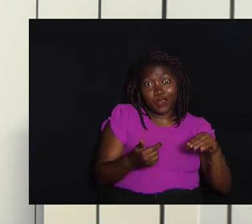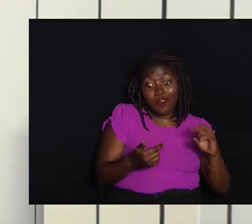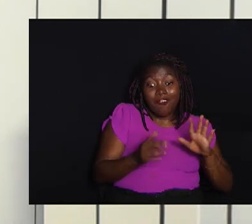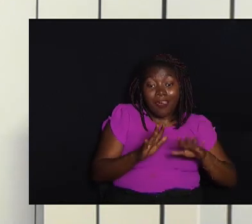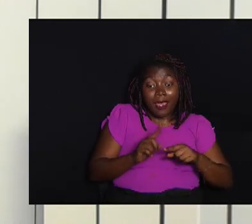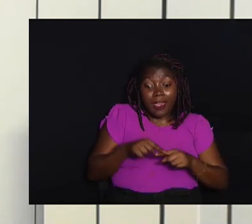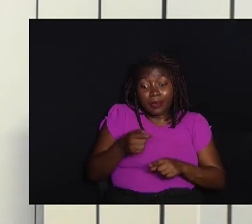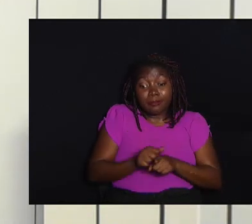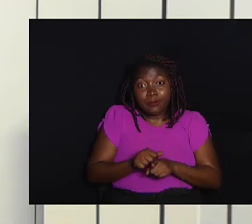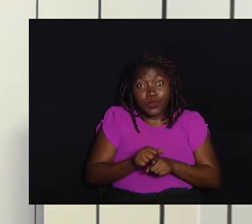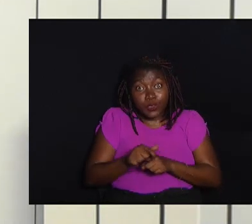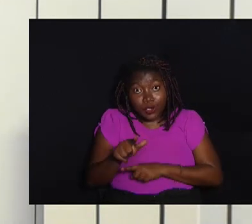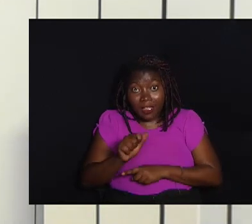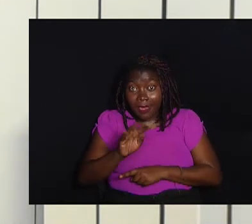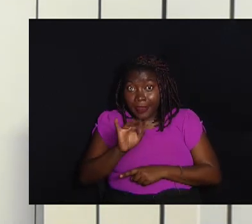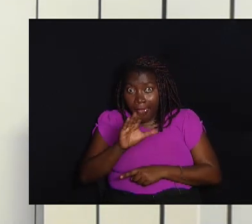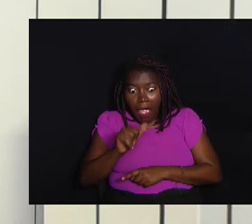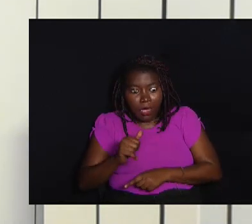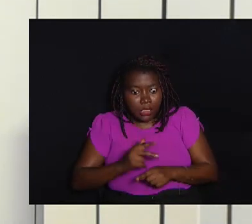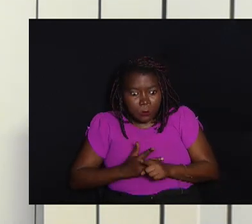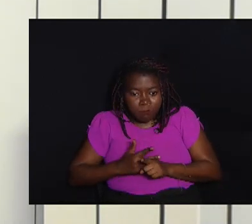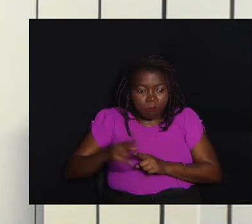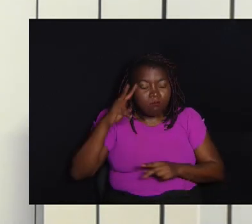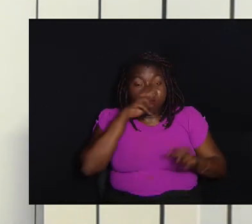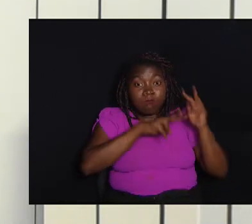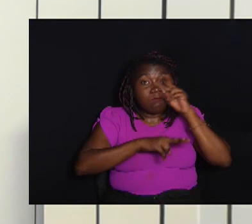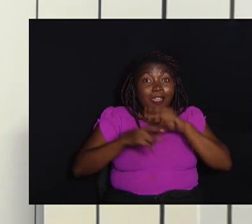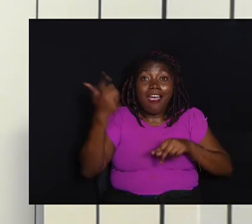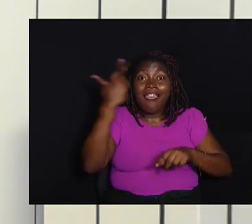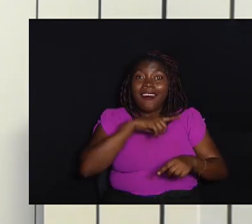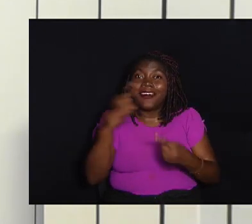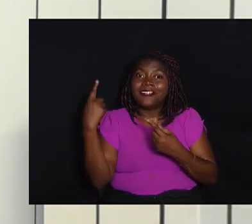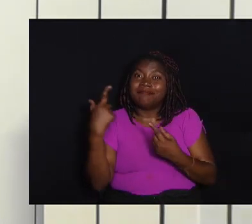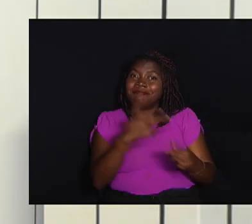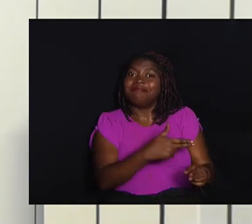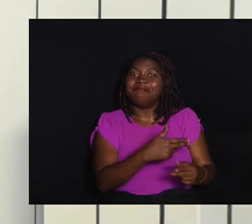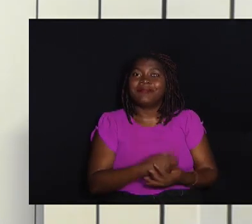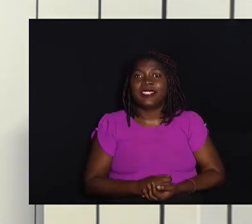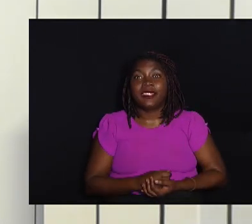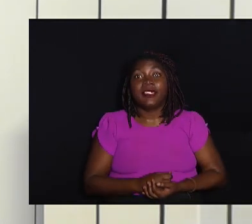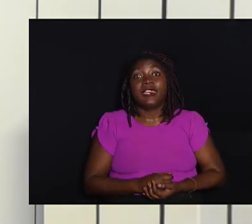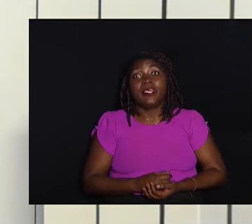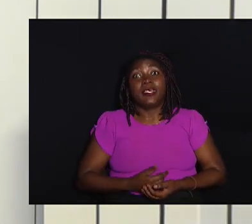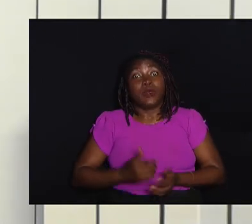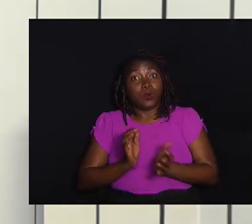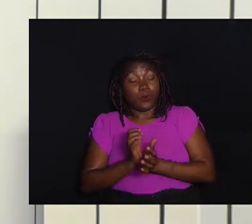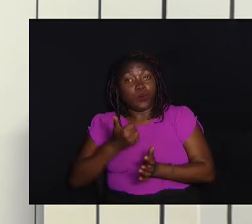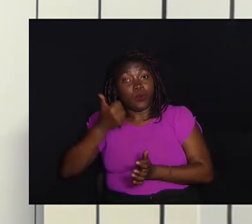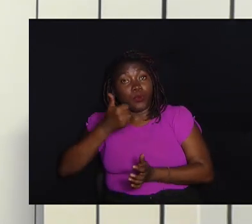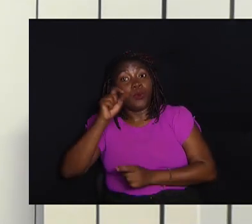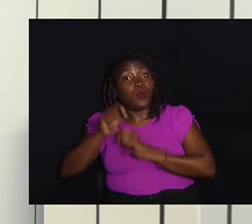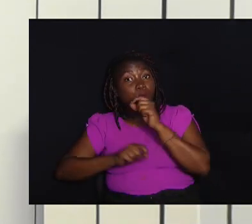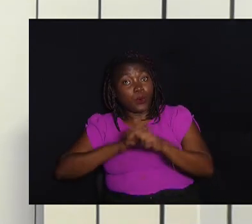atacante adversário, aí foi para cima e conseguiu o gol da vitória. Situação do grupo 1 está assim: o